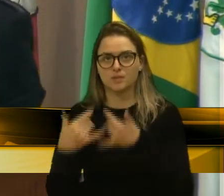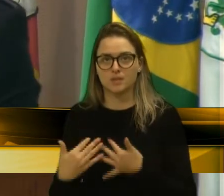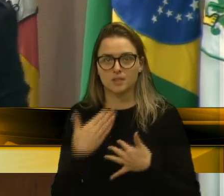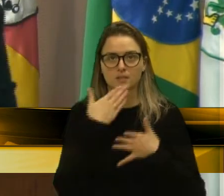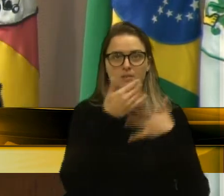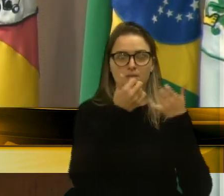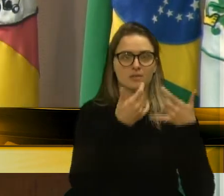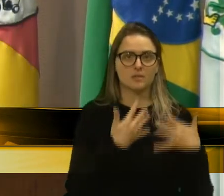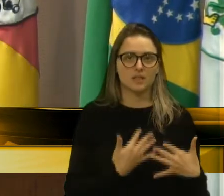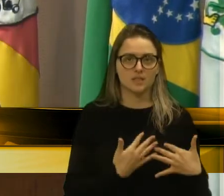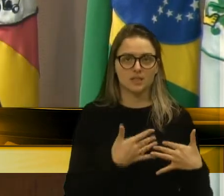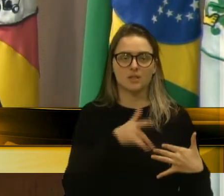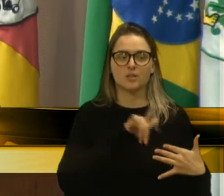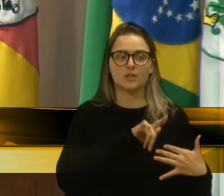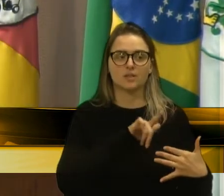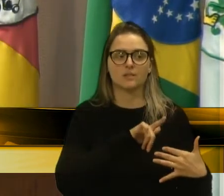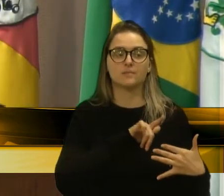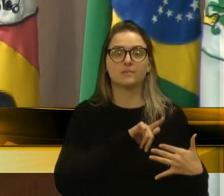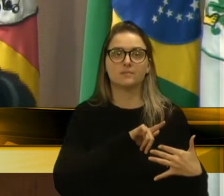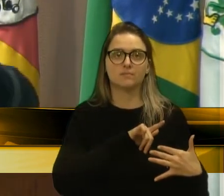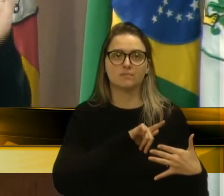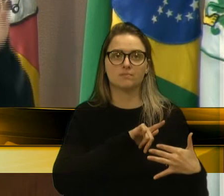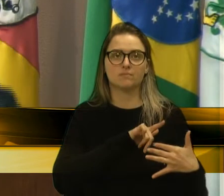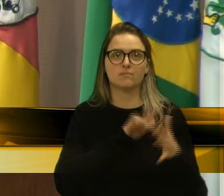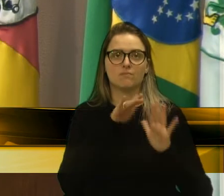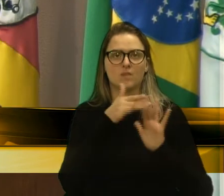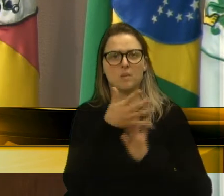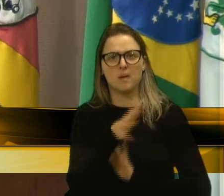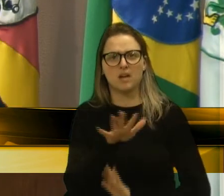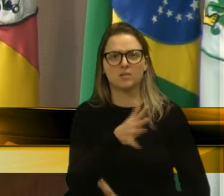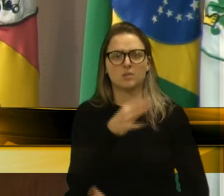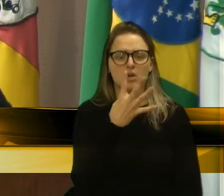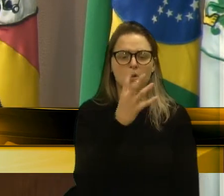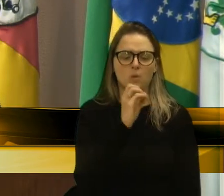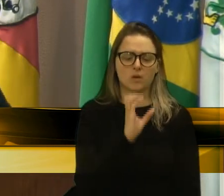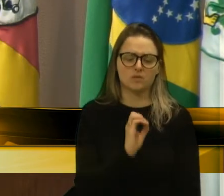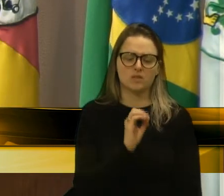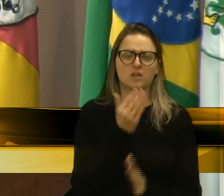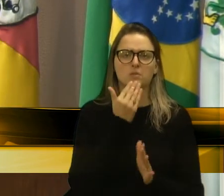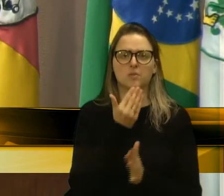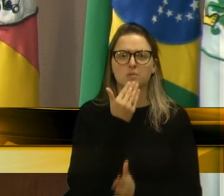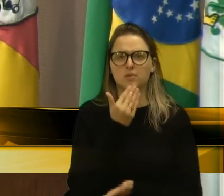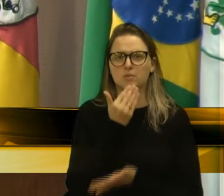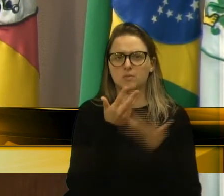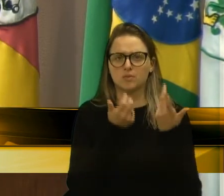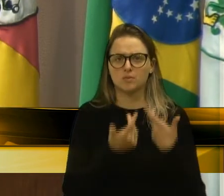Deve estar, eu não sei qual é o número da lista, deve estar uns 400 pedidos de informação, mais ou menos.